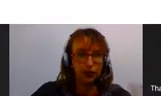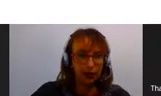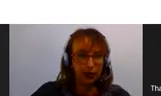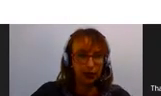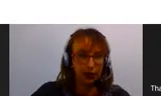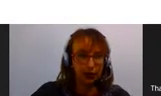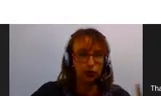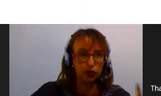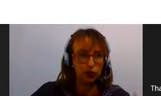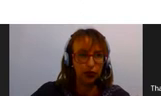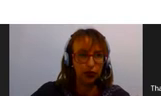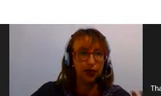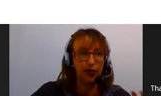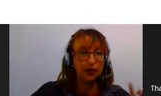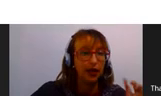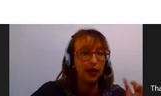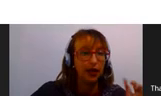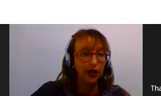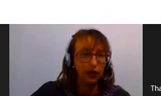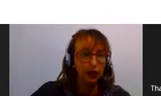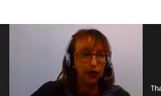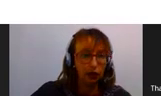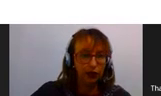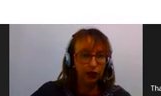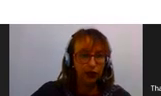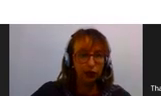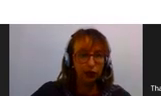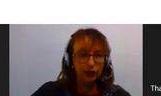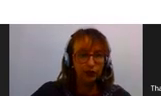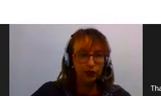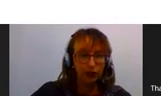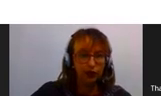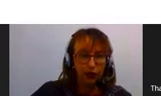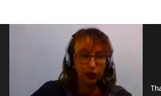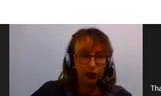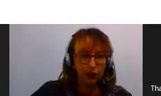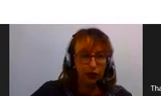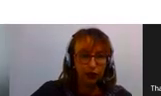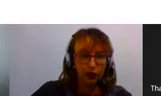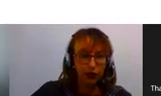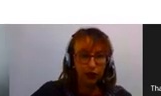das competências socioemocionais. Aí, eu cheguei no vídeo.